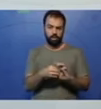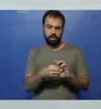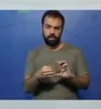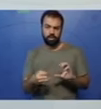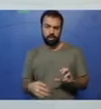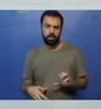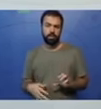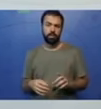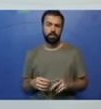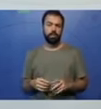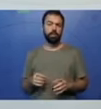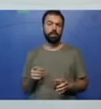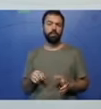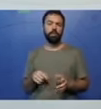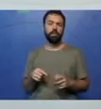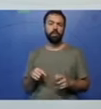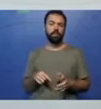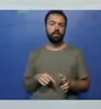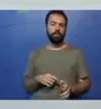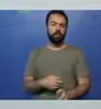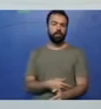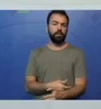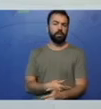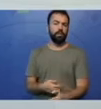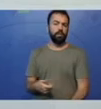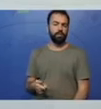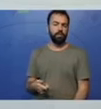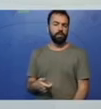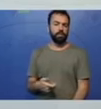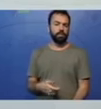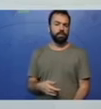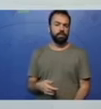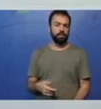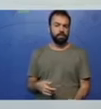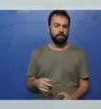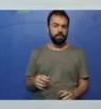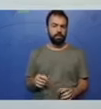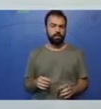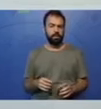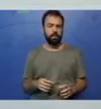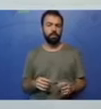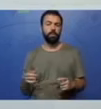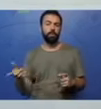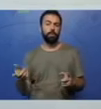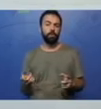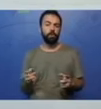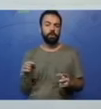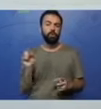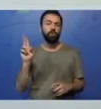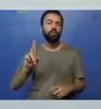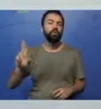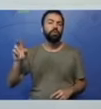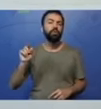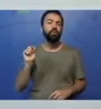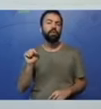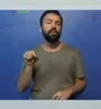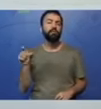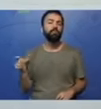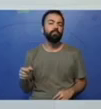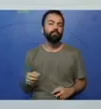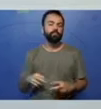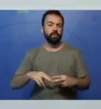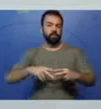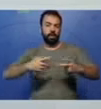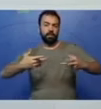mais apuradas para verificar a semelhança dos animais por meio da análise do DNA. O DNA mostra